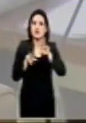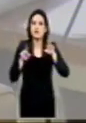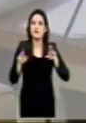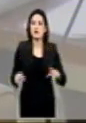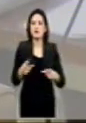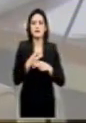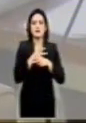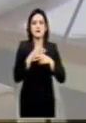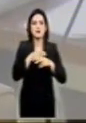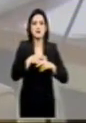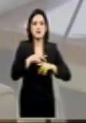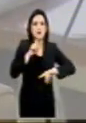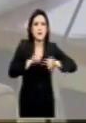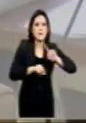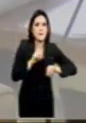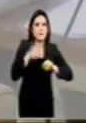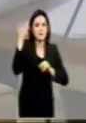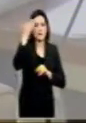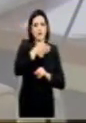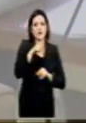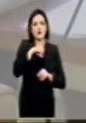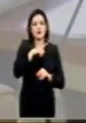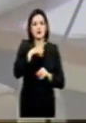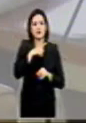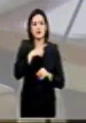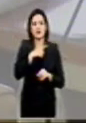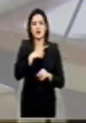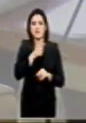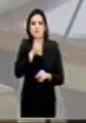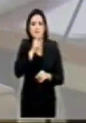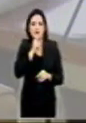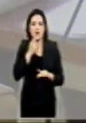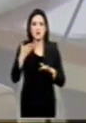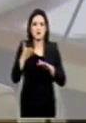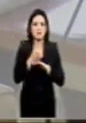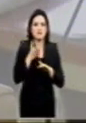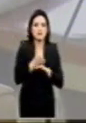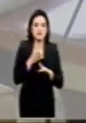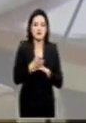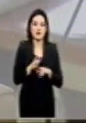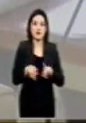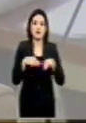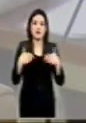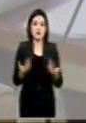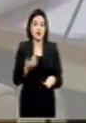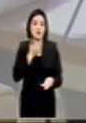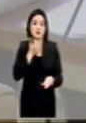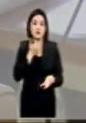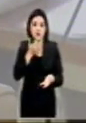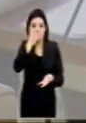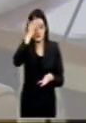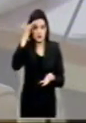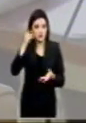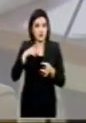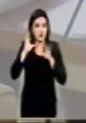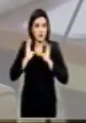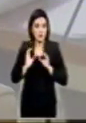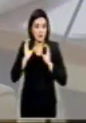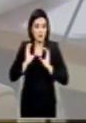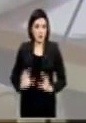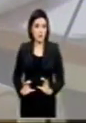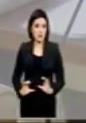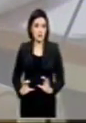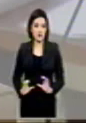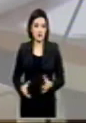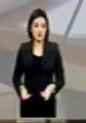probatórios encontram-se submetidos a regime de indisponibilidade, de modo que não caberia ao agente público comportamento que contrarie